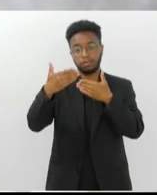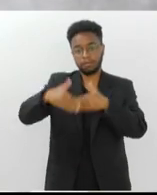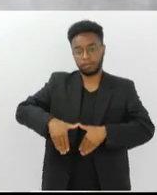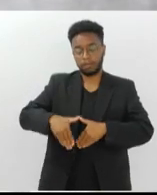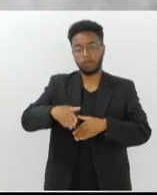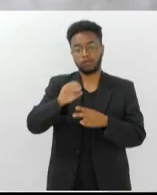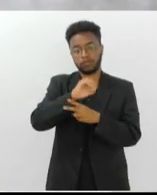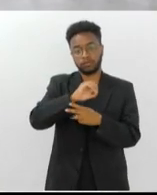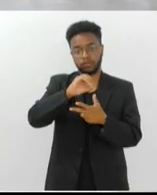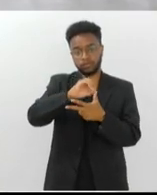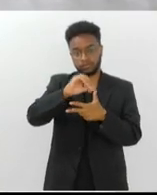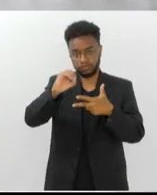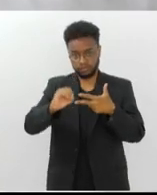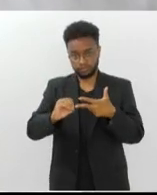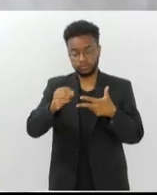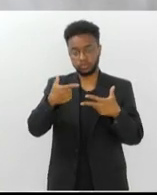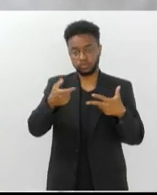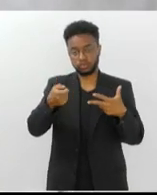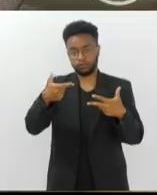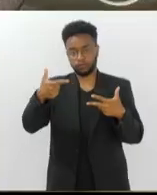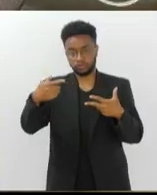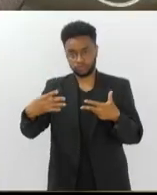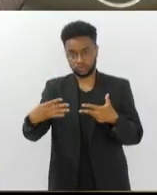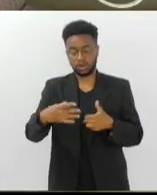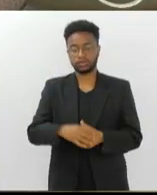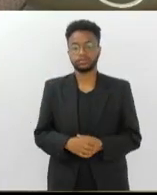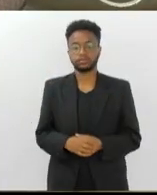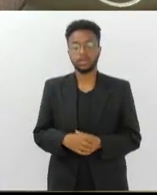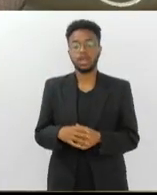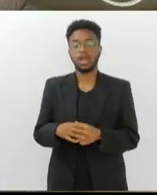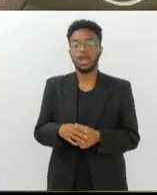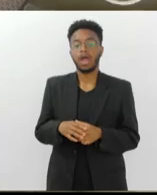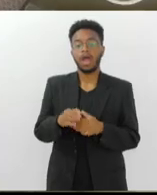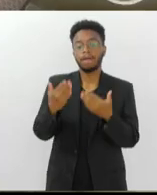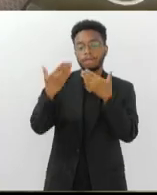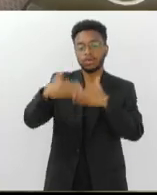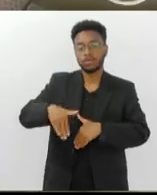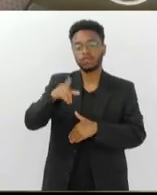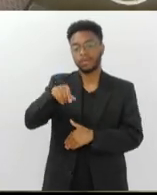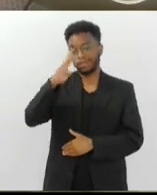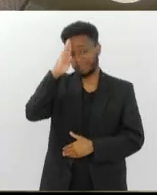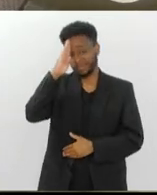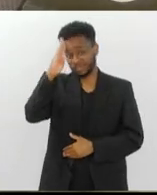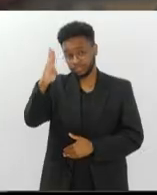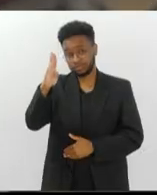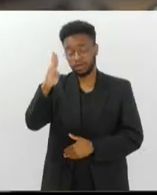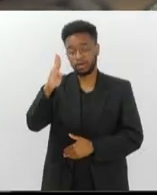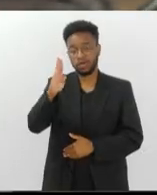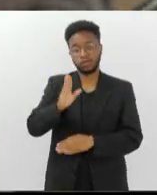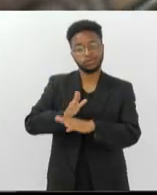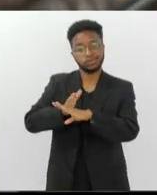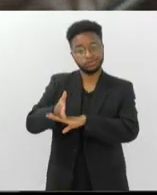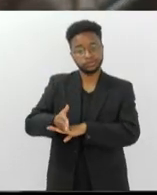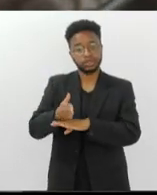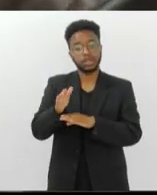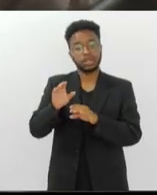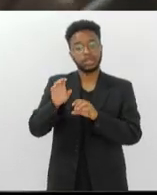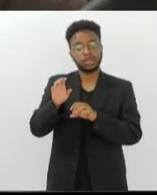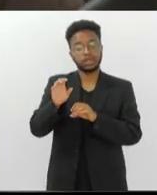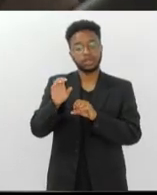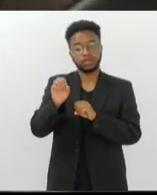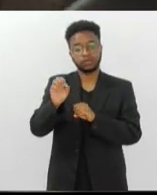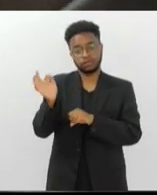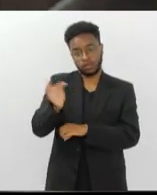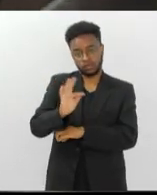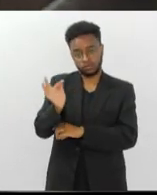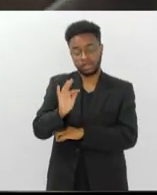do Ensino Médio, o Enem 2024. O exame é a principal porta de entrada para a educação superior. Mesmo quem não fez a primeira prova no